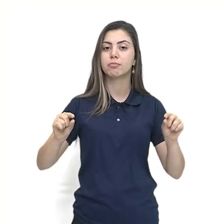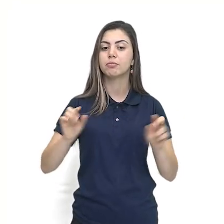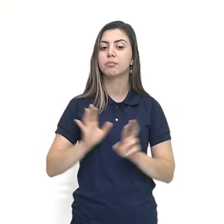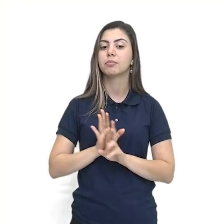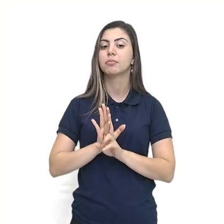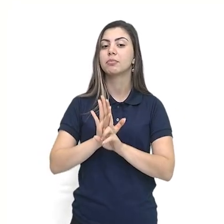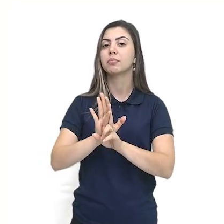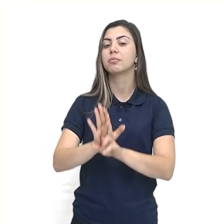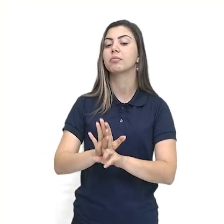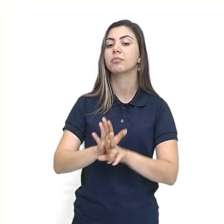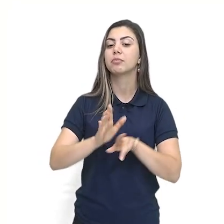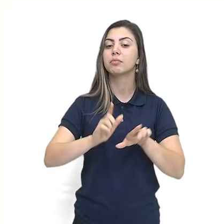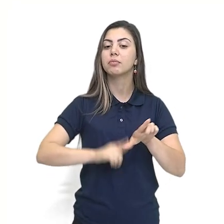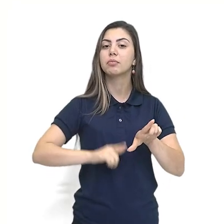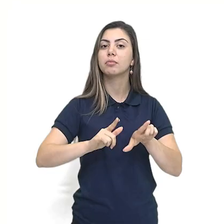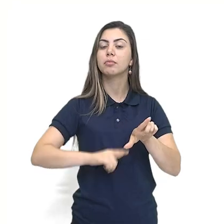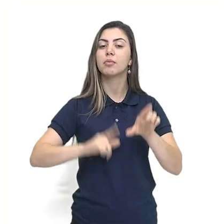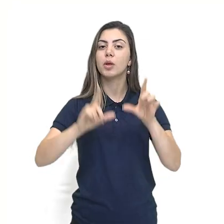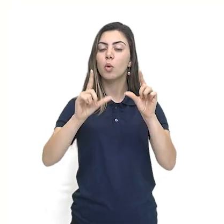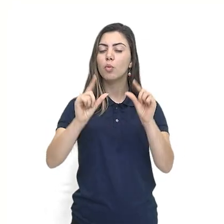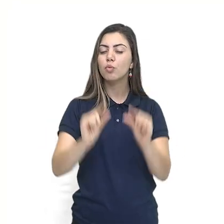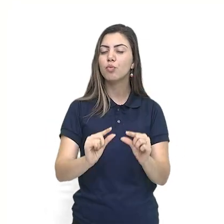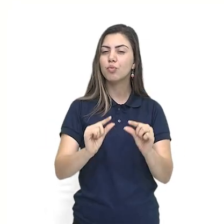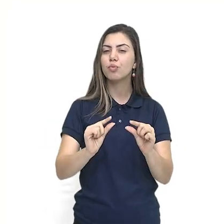por letras